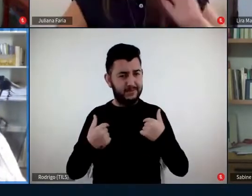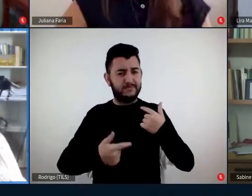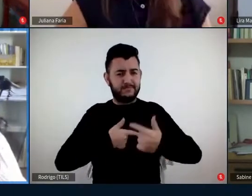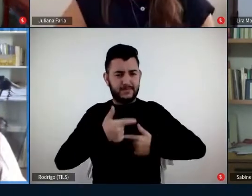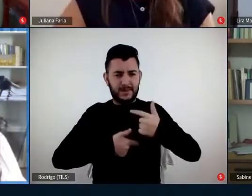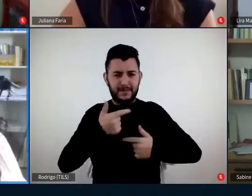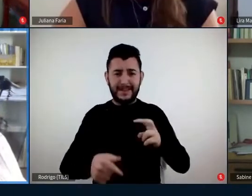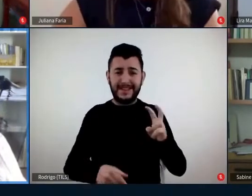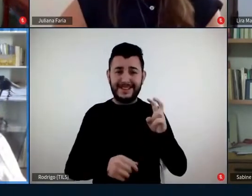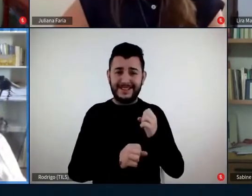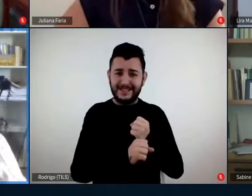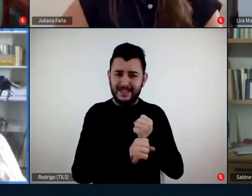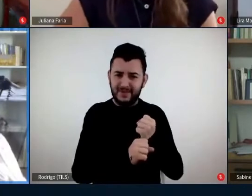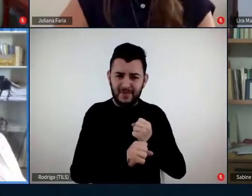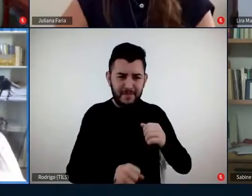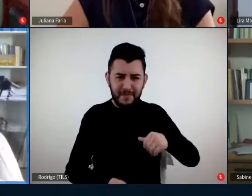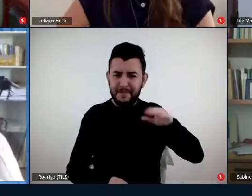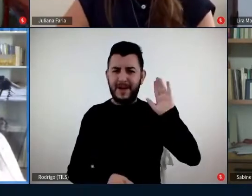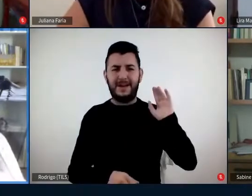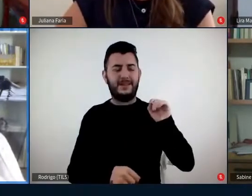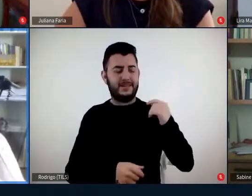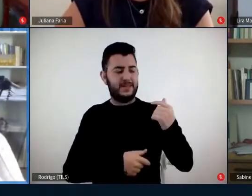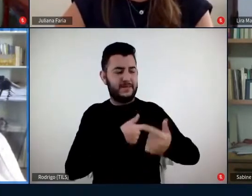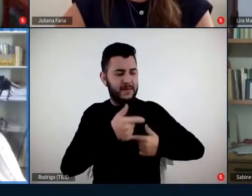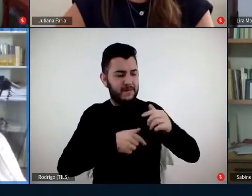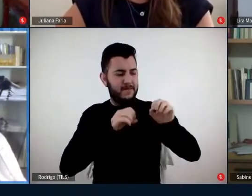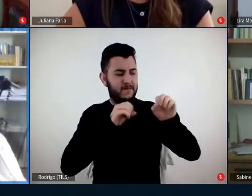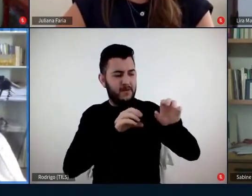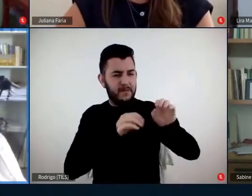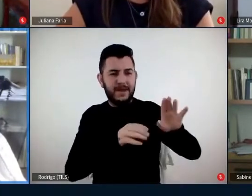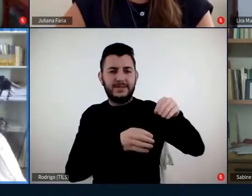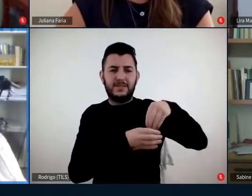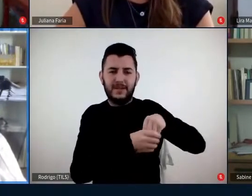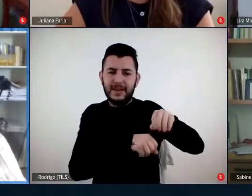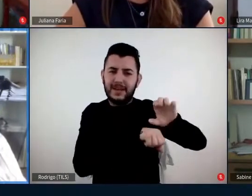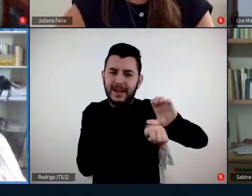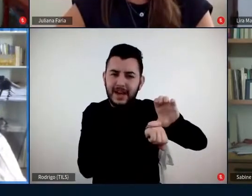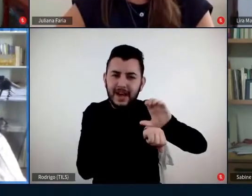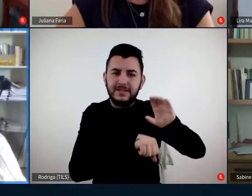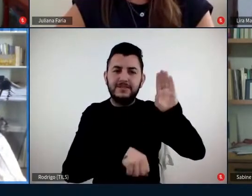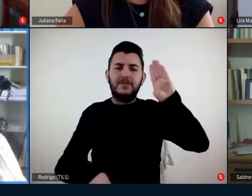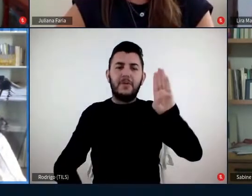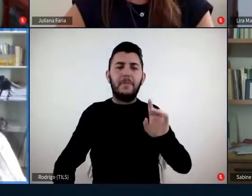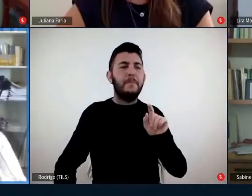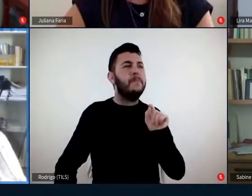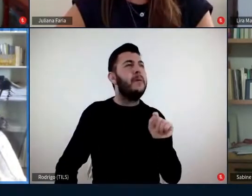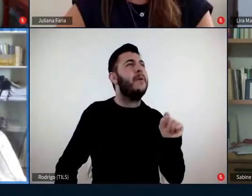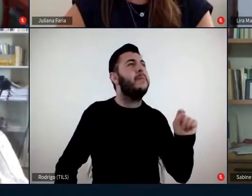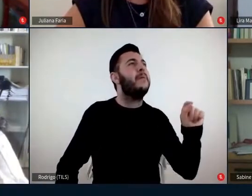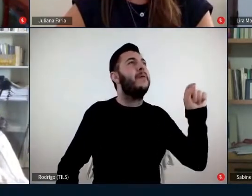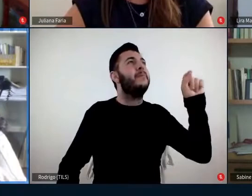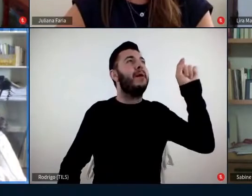fazendo formação dentro dos CAIS no Brasil, para uma coisa que se chamava ATeste,